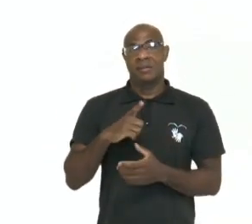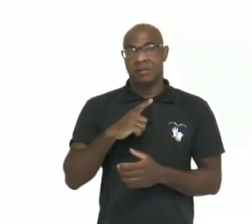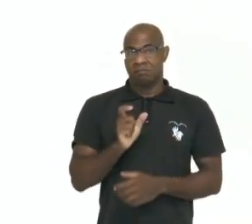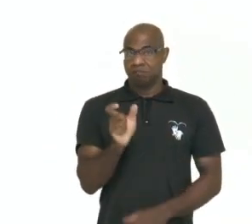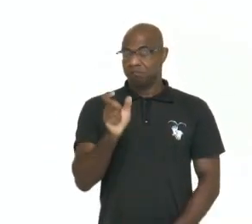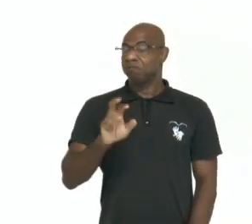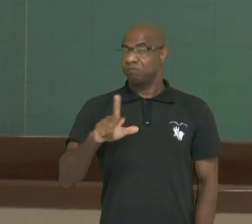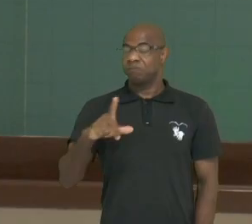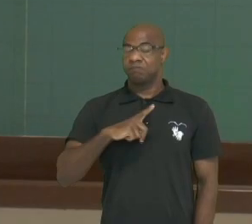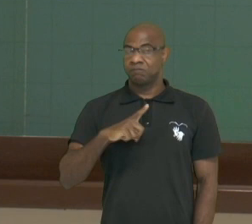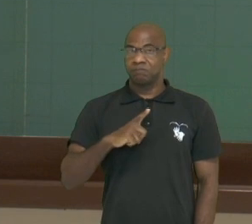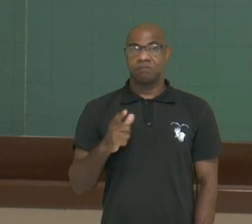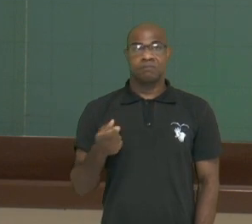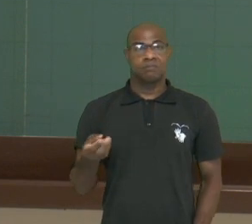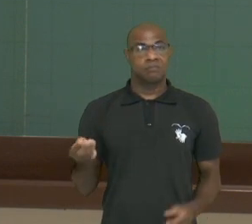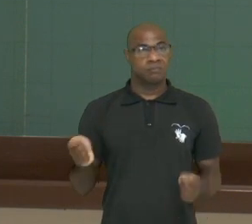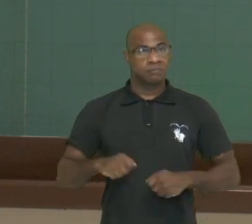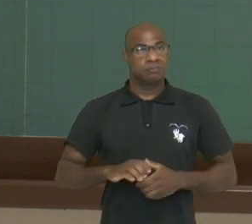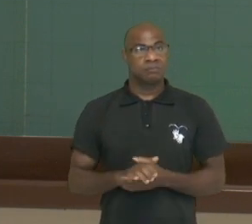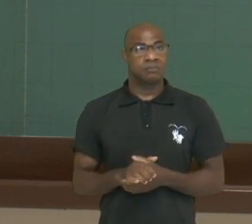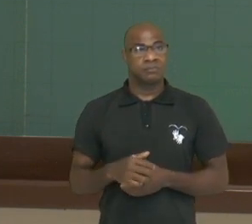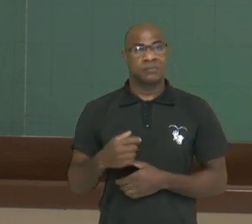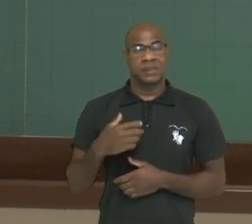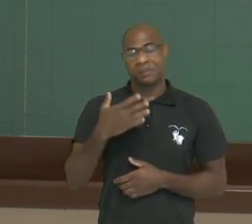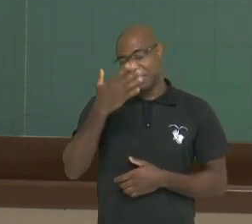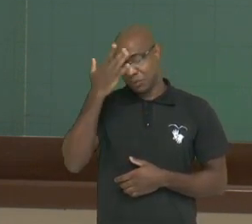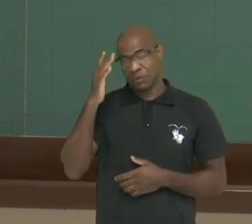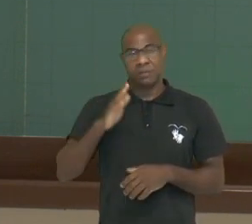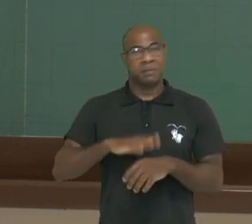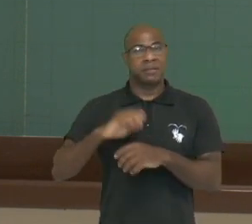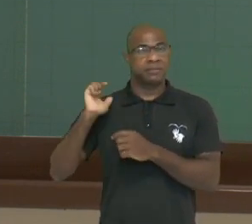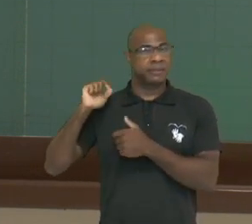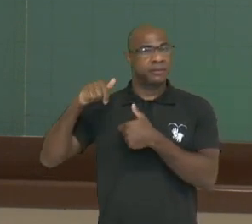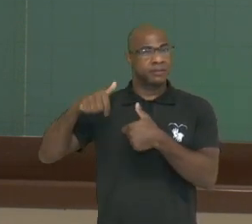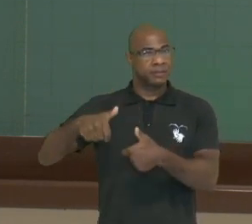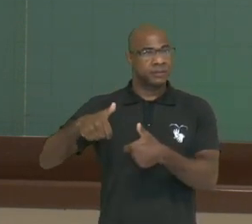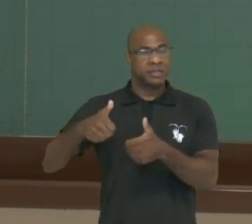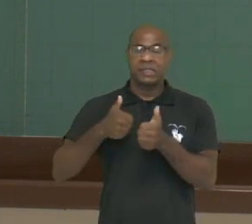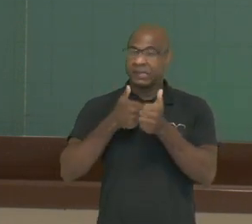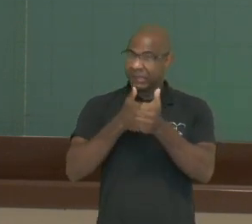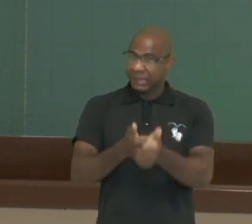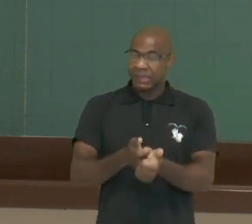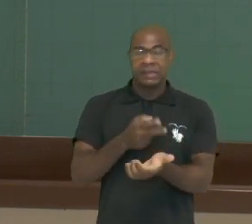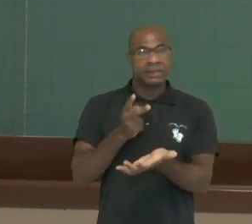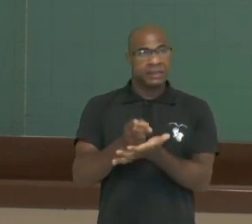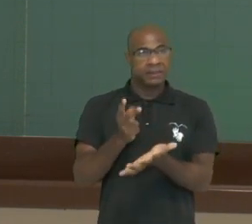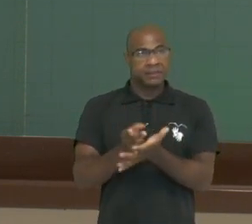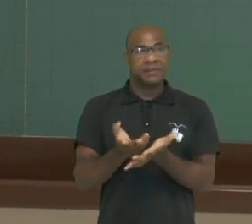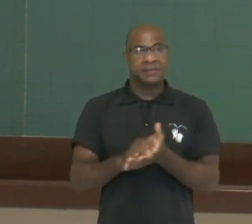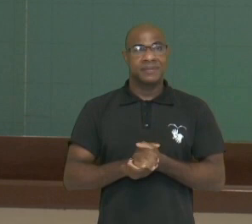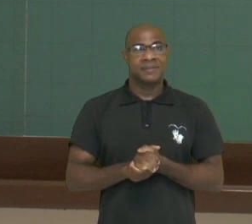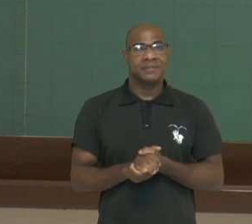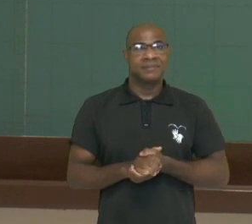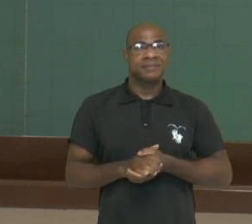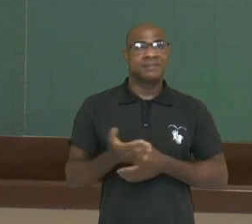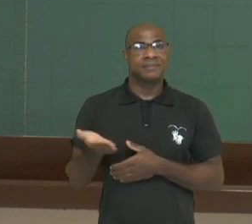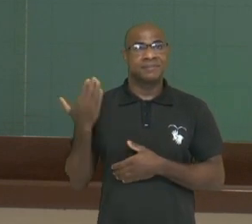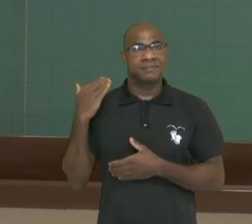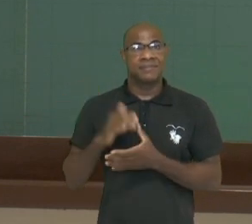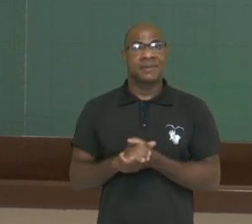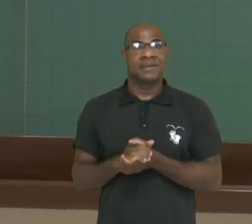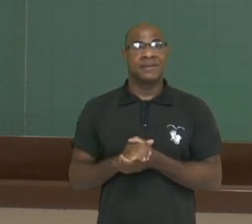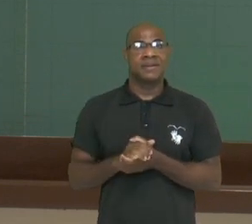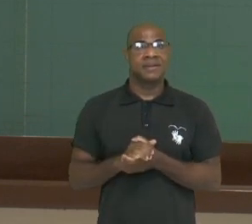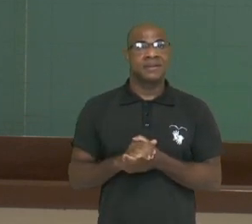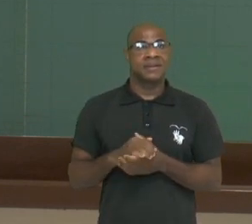aqueles professores mais tradicionais que seguem essa linha oriental japonesa, a pronúncia